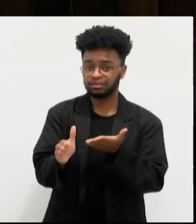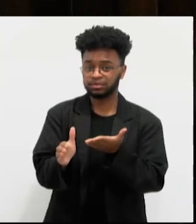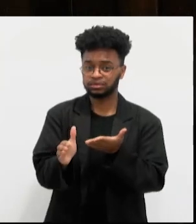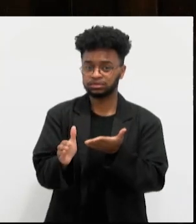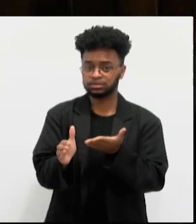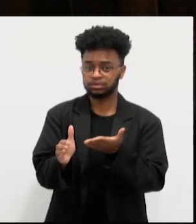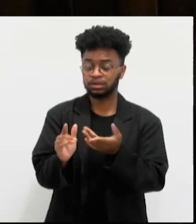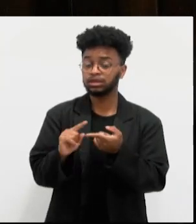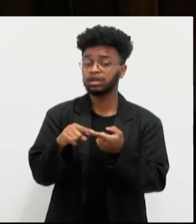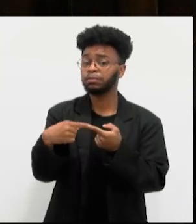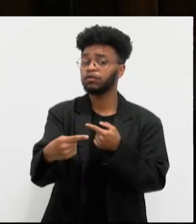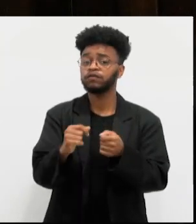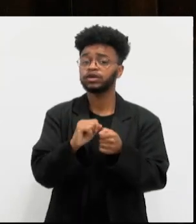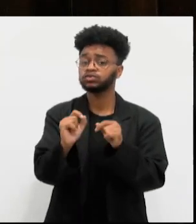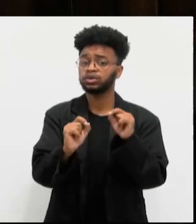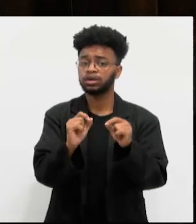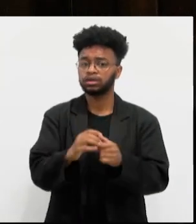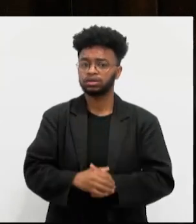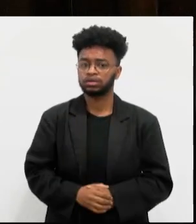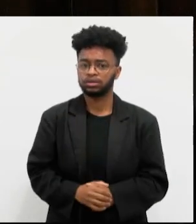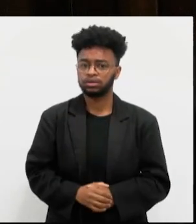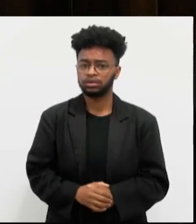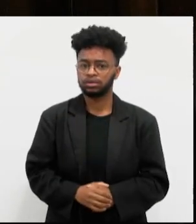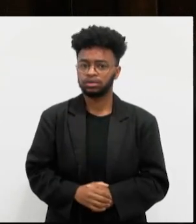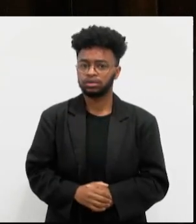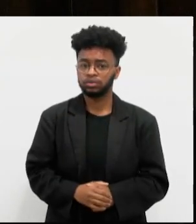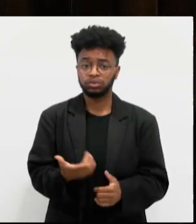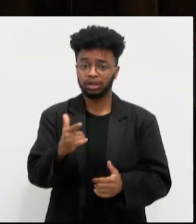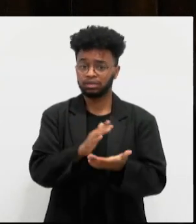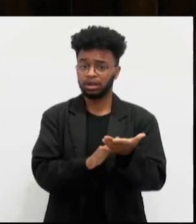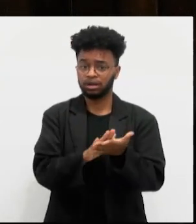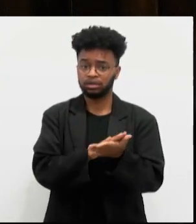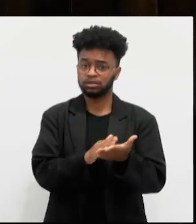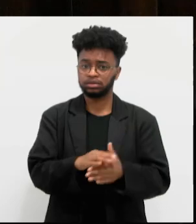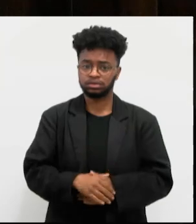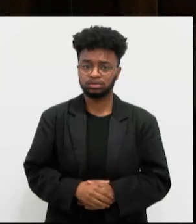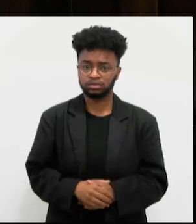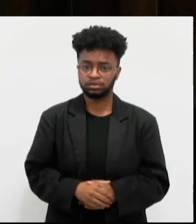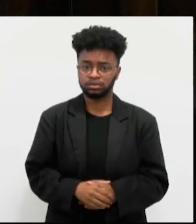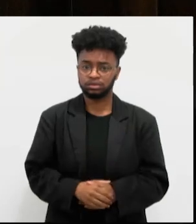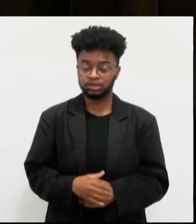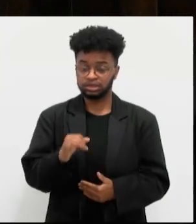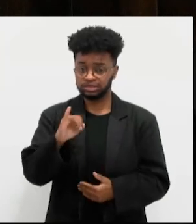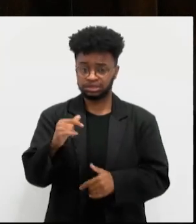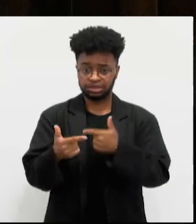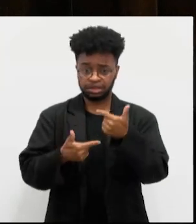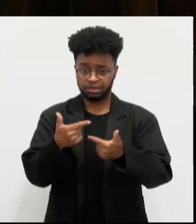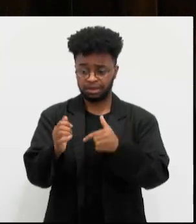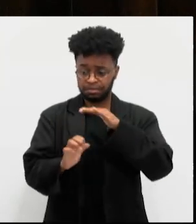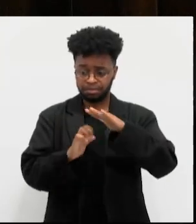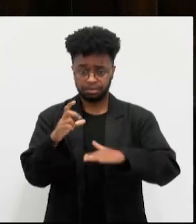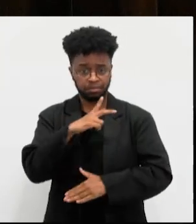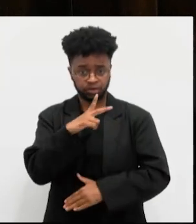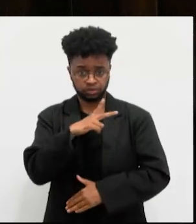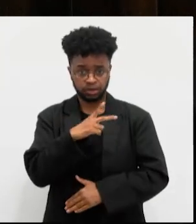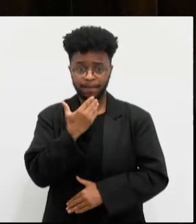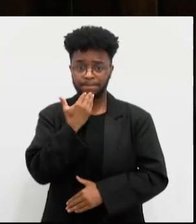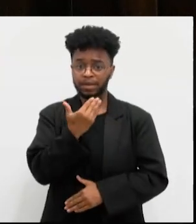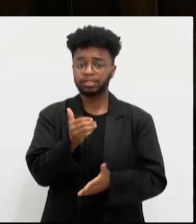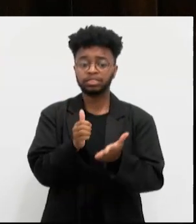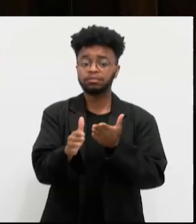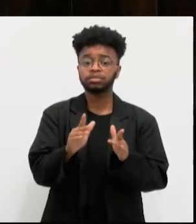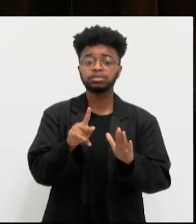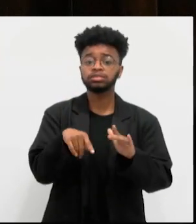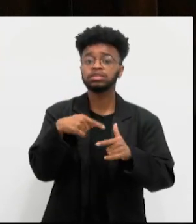e depois, como é que ele fica? Na rua da amargura. Se ele está na iniciativa privada, ele pede demissão, depois como é que